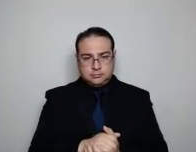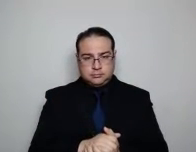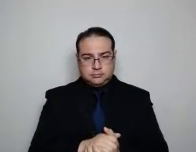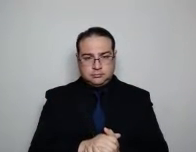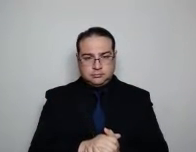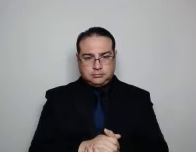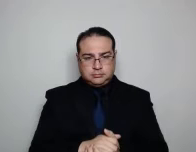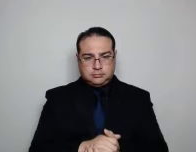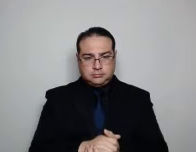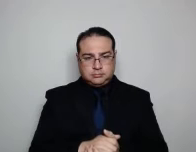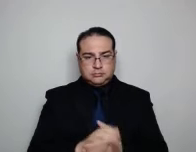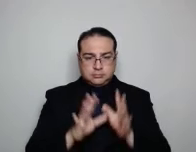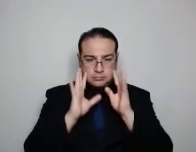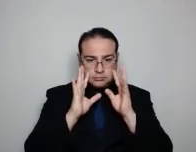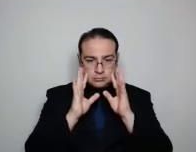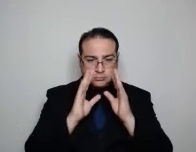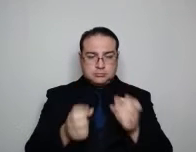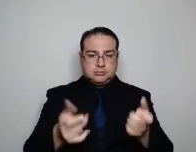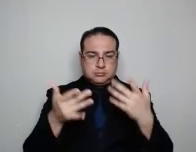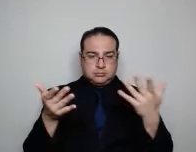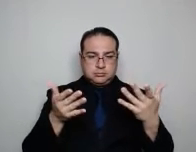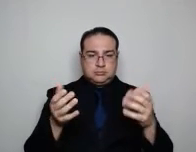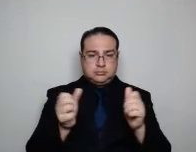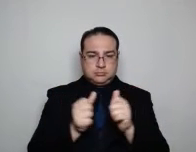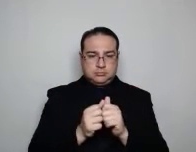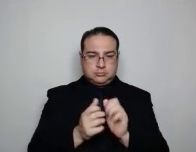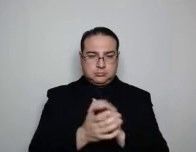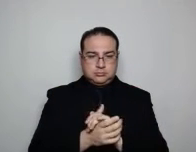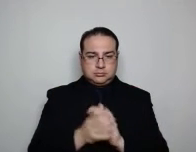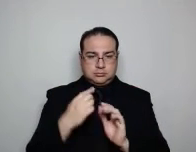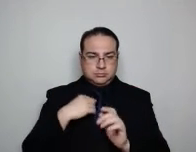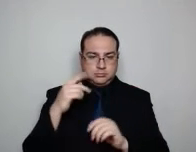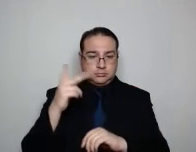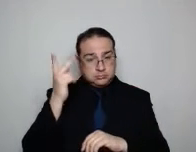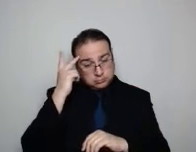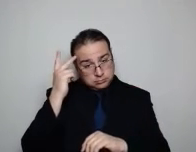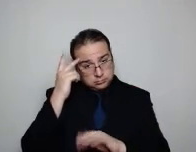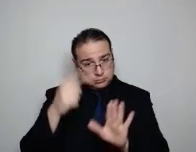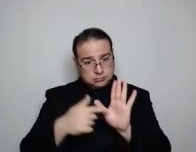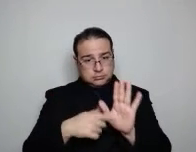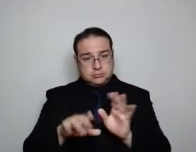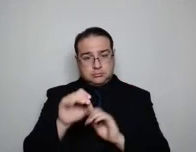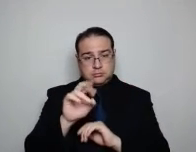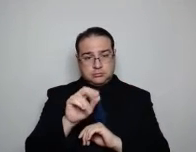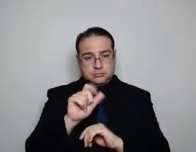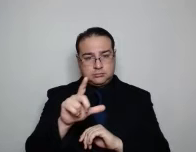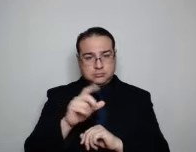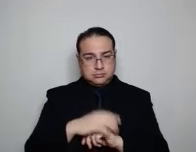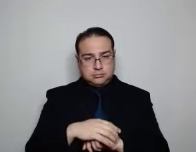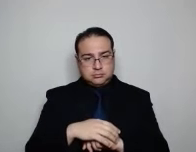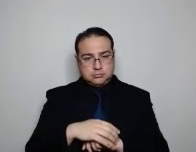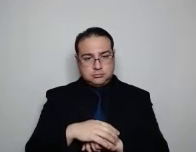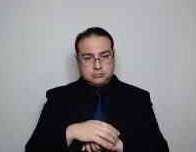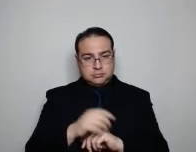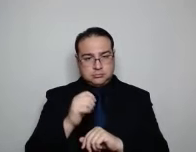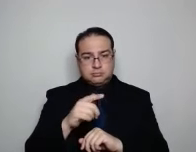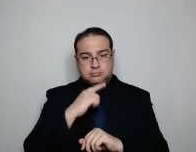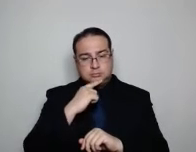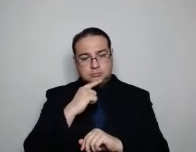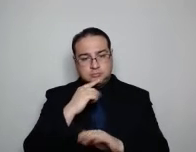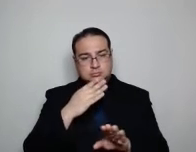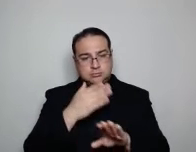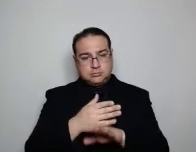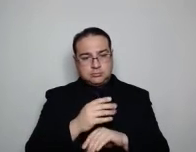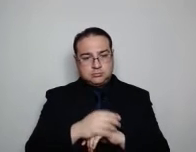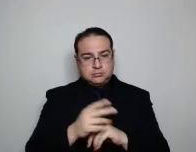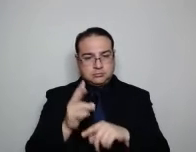a atenção que me foi dispensada aqui. Eu vim de São Paulo para fazer a sustentação e quase que não consigo, mas me foi emprestado